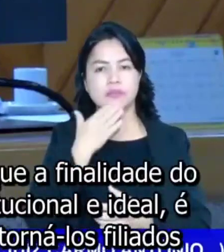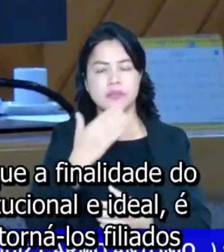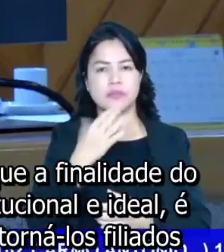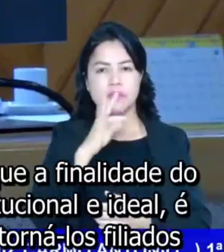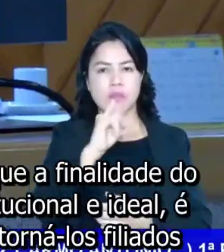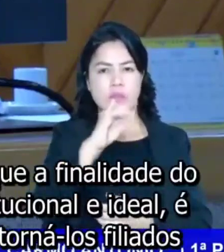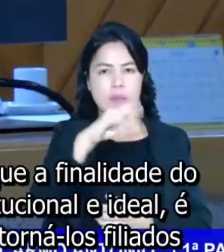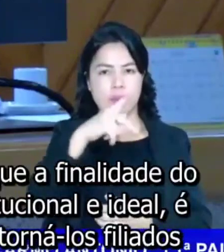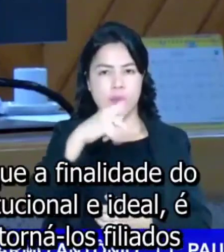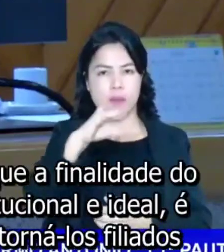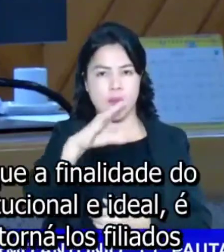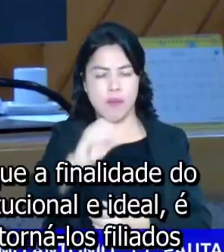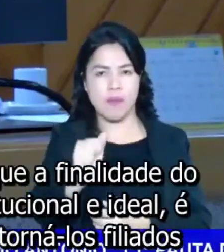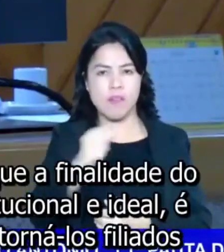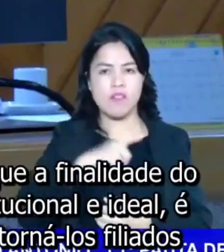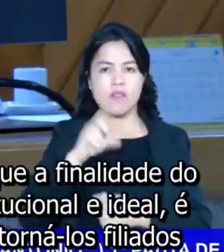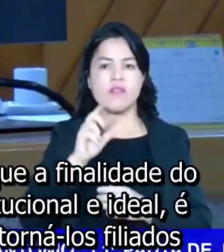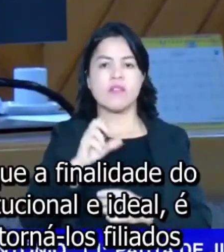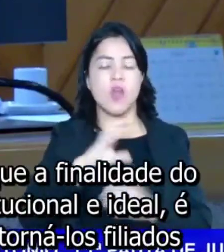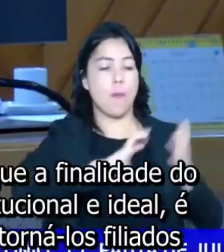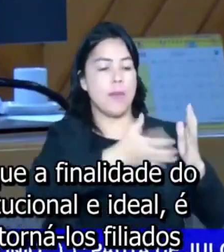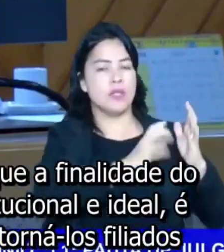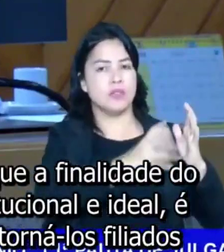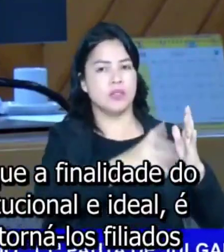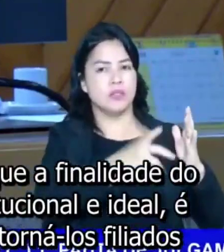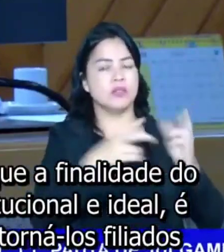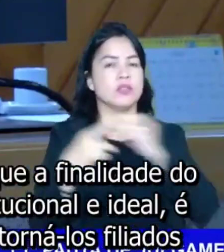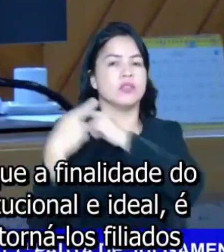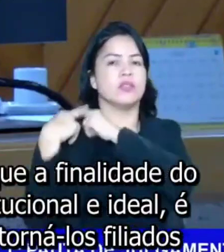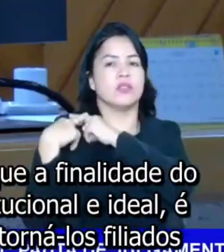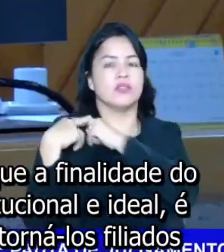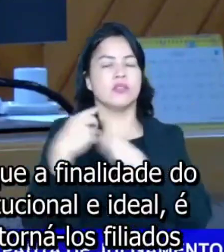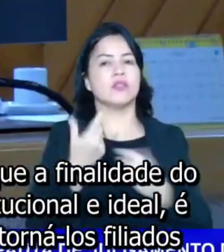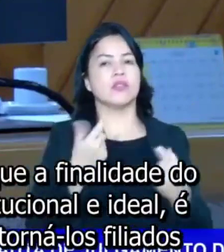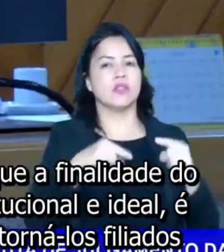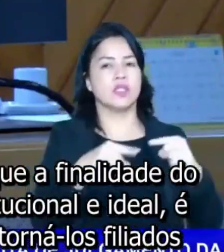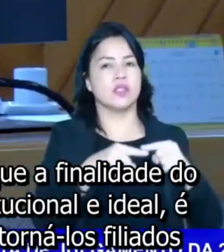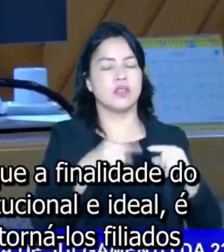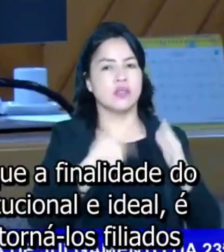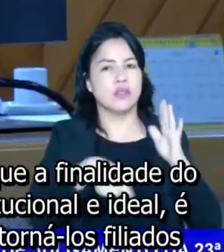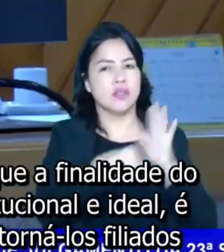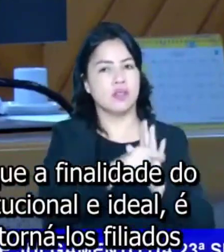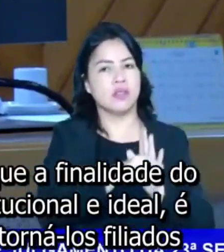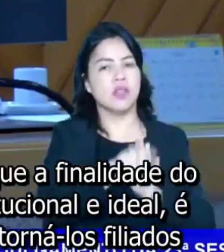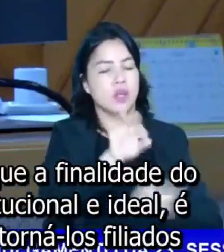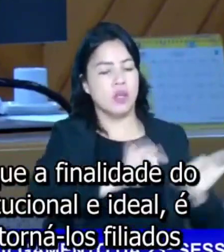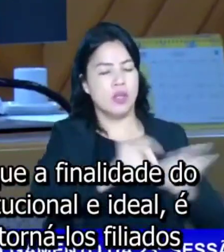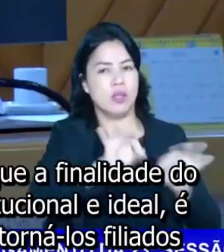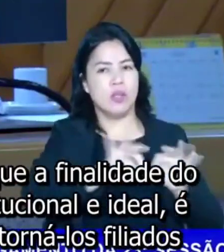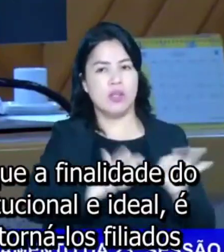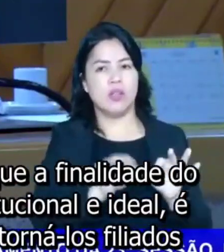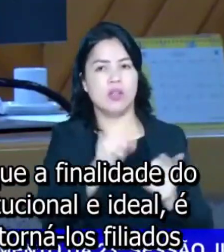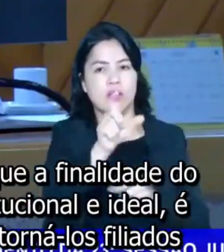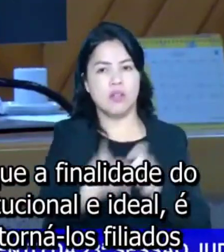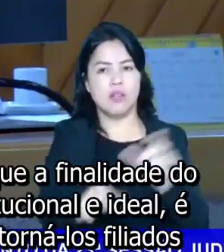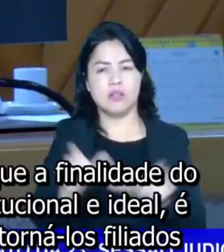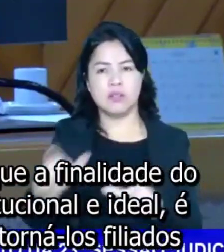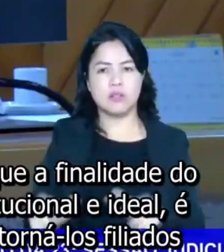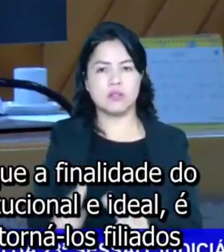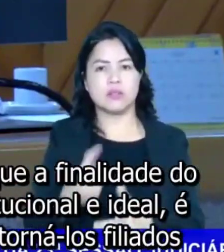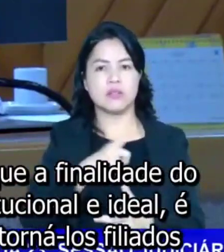porque a finalidade do partido é exatamente isso, pelo menos no plano constitucional e ideal, é arregimentar adeptos àquela